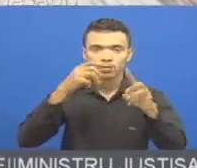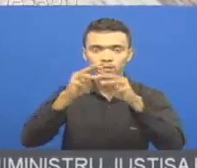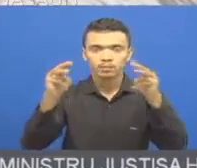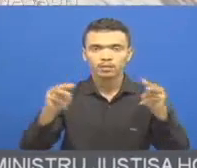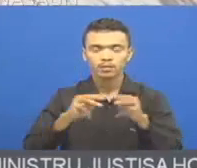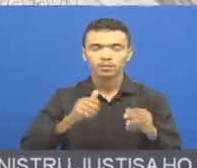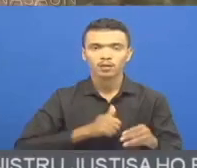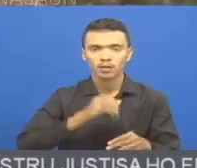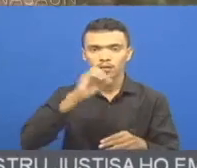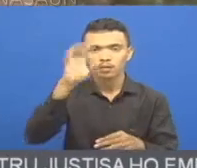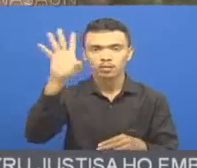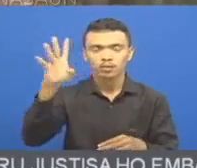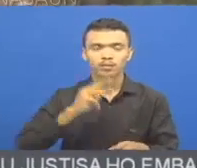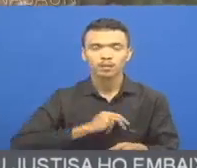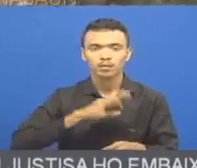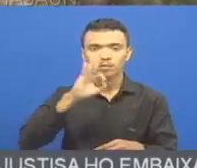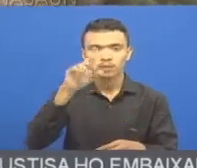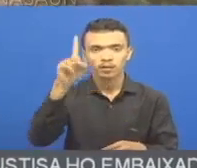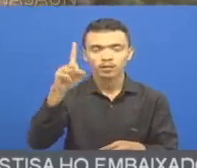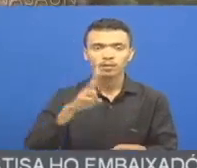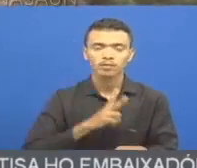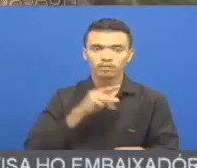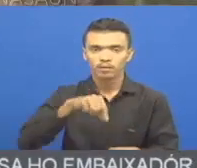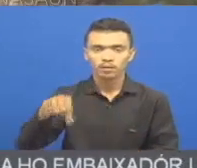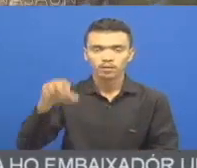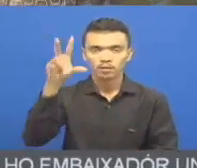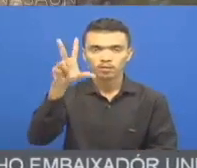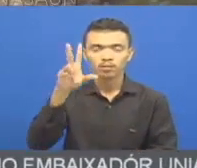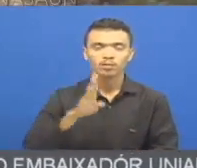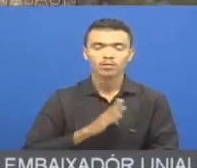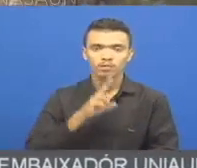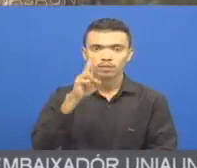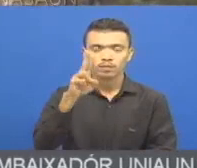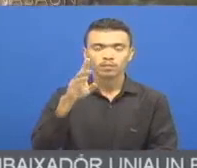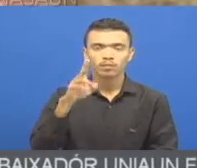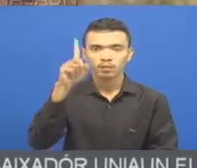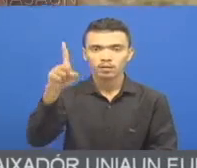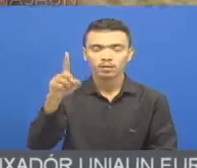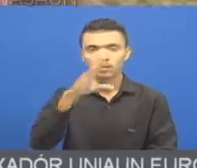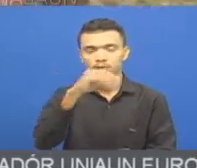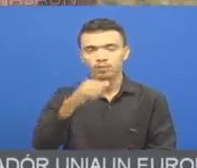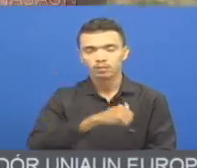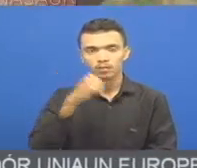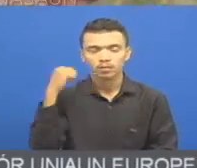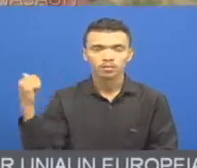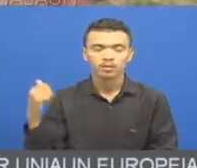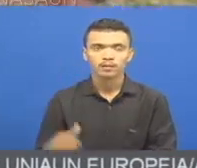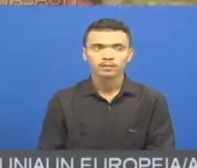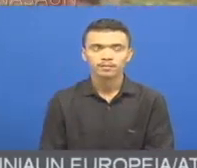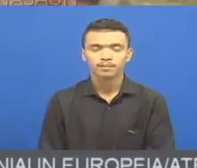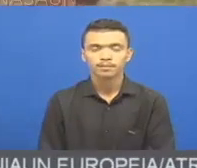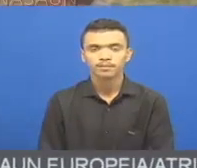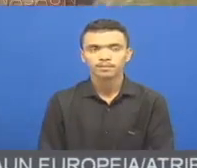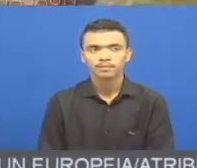Hamutu Ghat, Manufahi Ida, Vikeke Tolu, Baucau Ida, no Seluktan. Timóteo Guzmão,